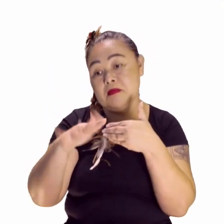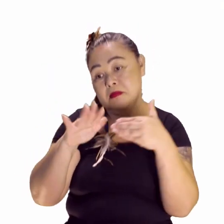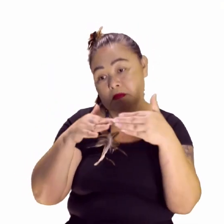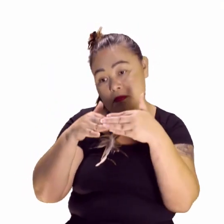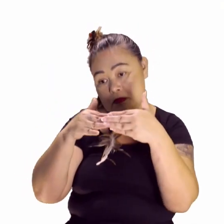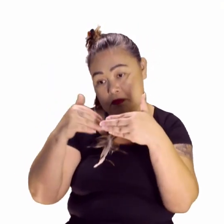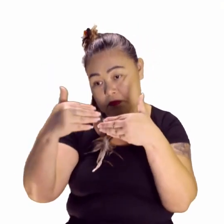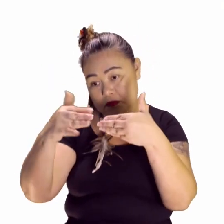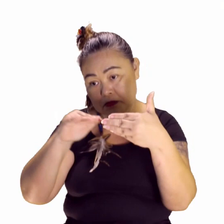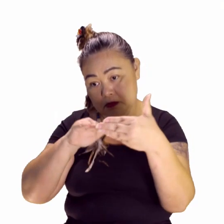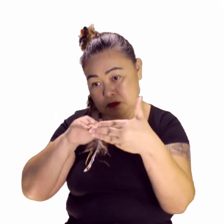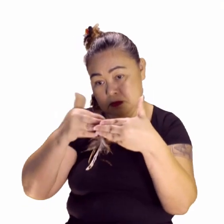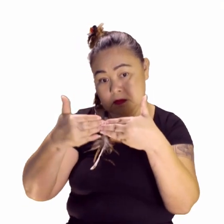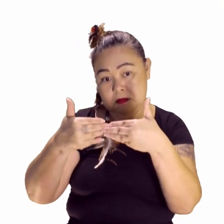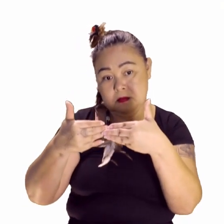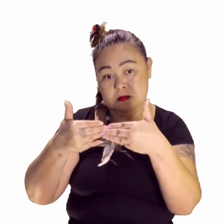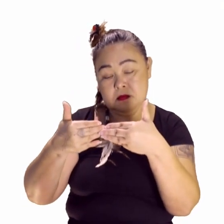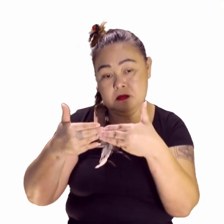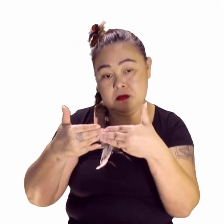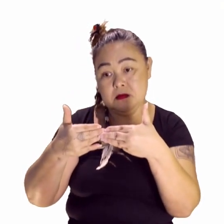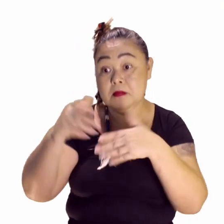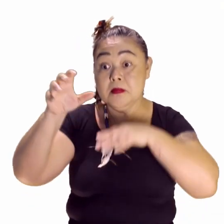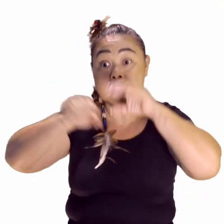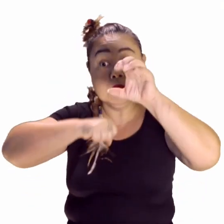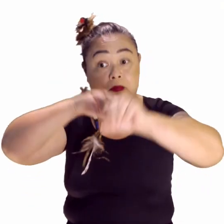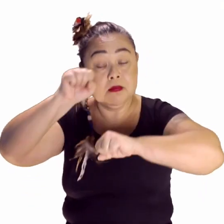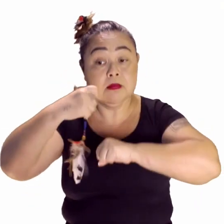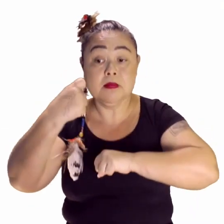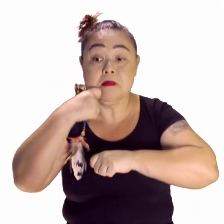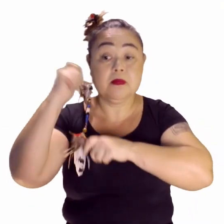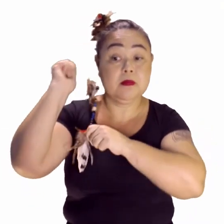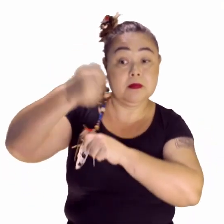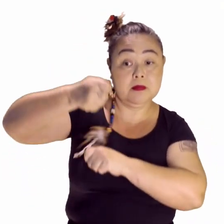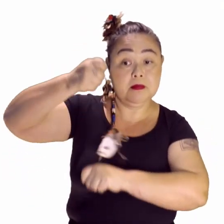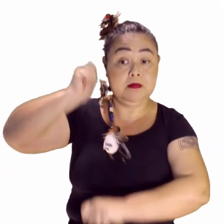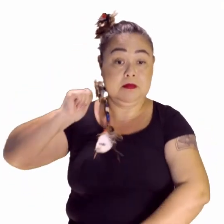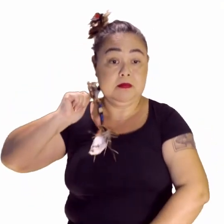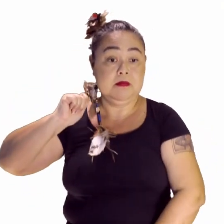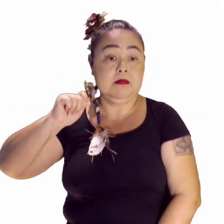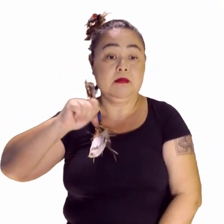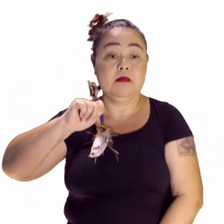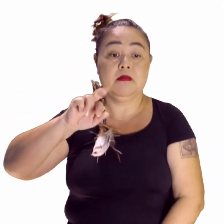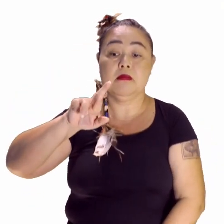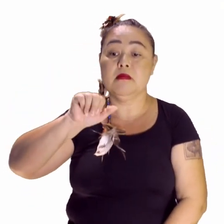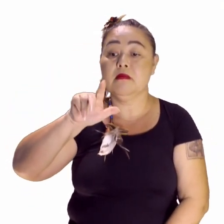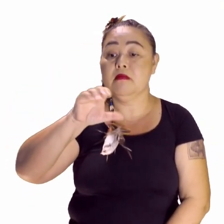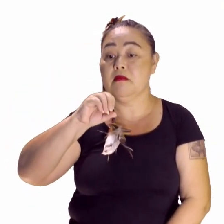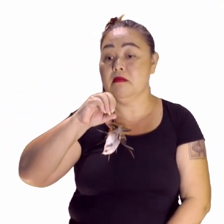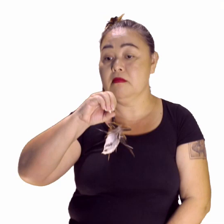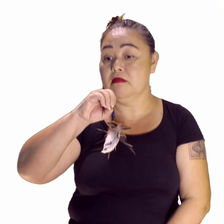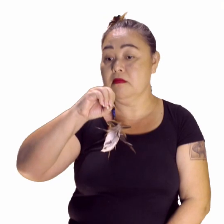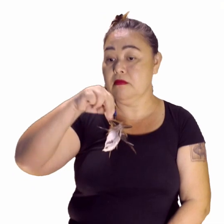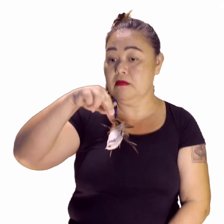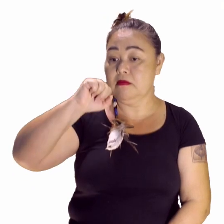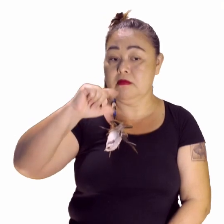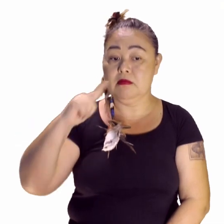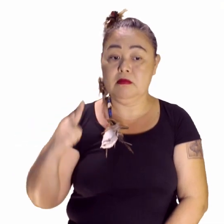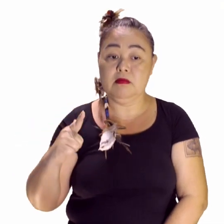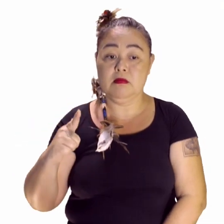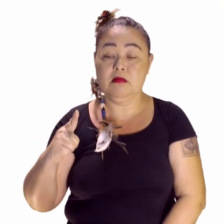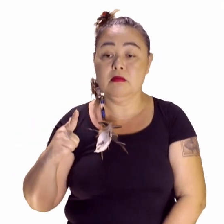é semi-intensivo, ele é predatório, ele é rotacional ou ele